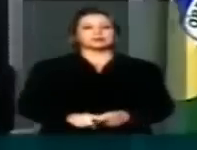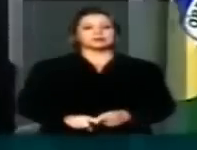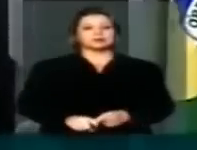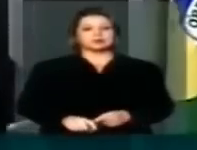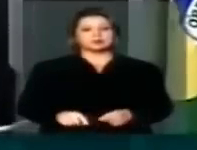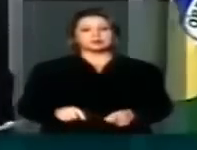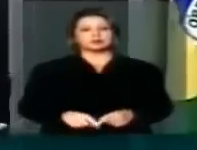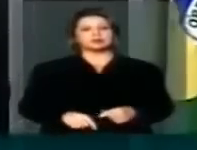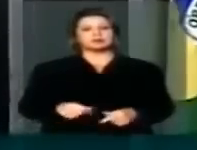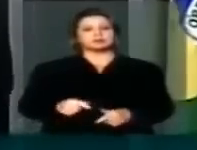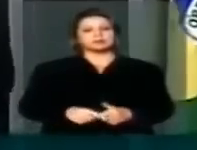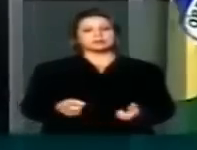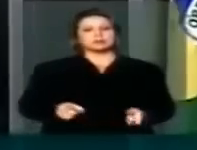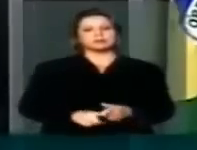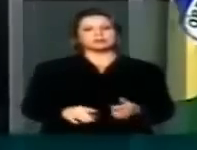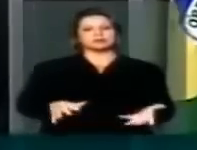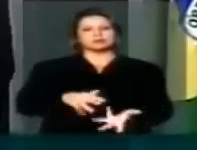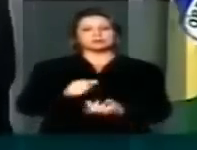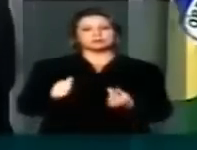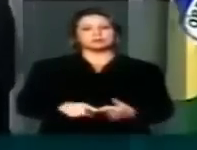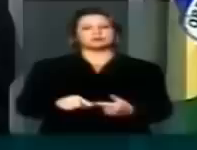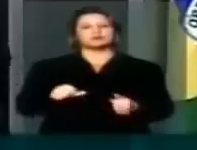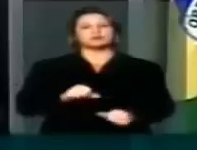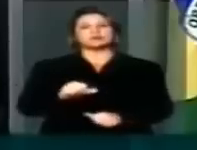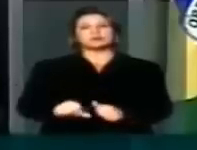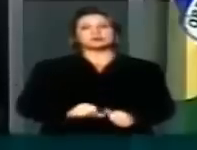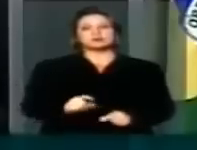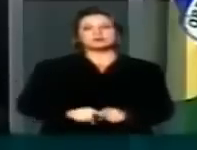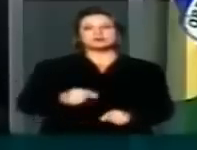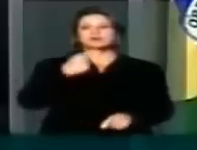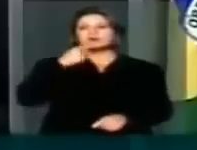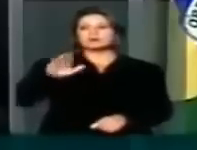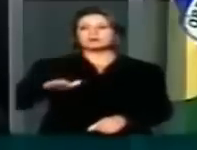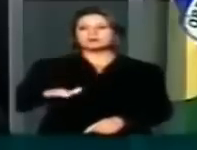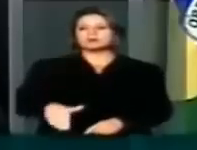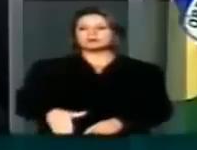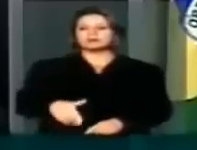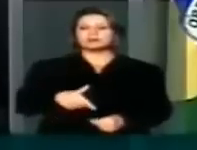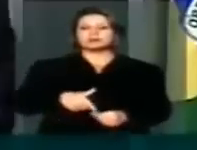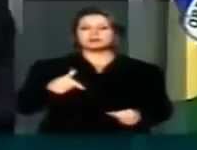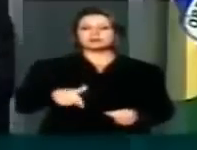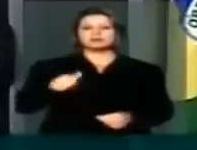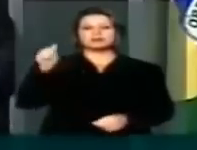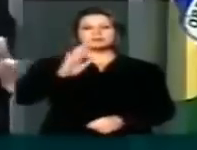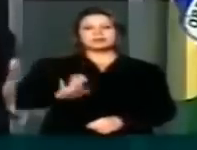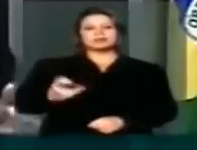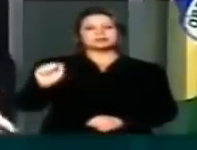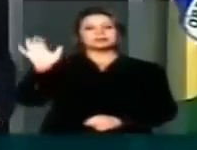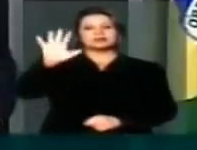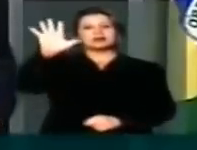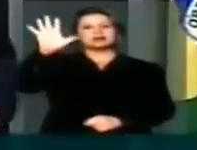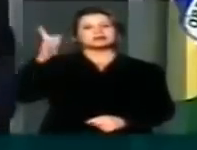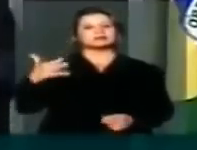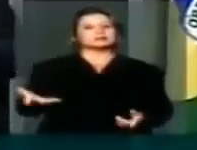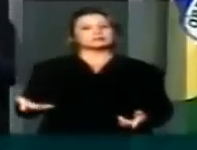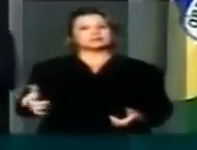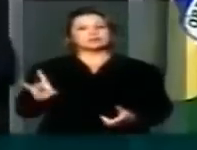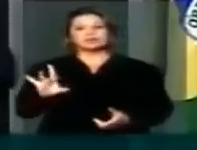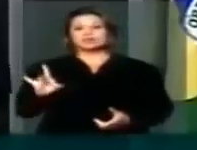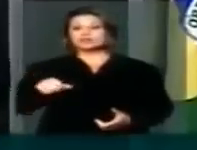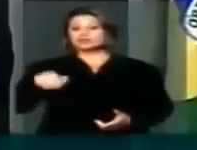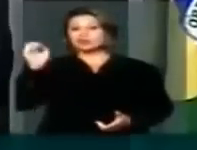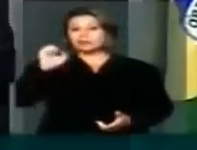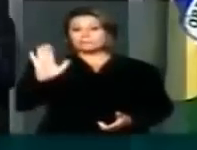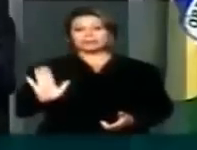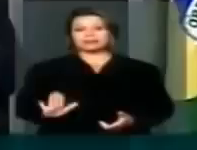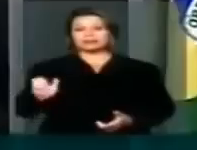Brasil aumenta enquanto o mundo passa a baixar o preço do combustível. A redução é mundial.